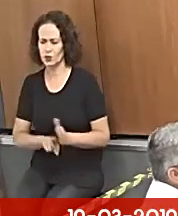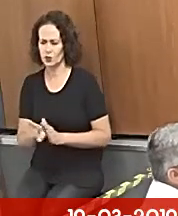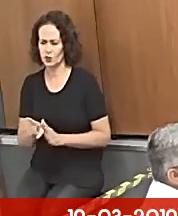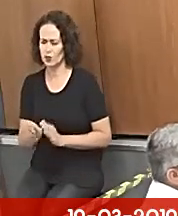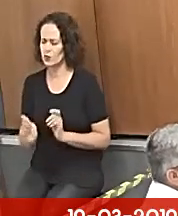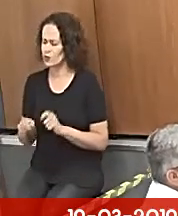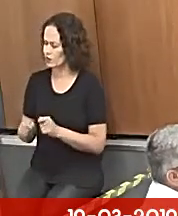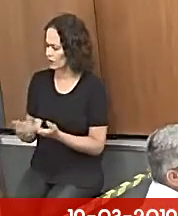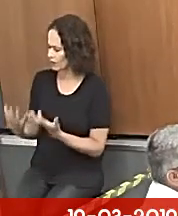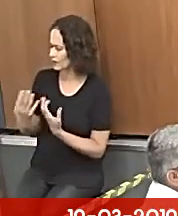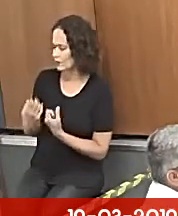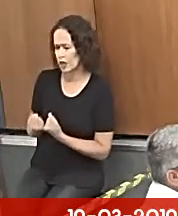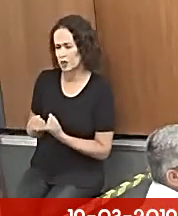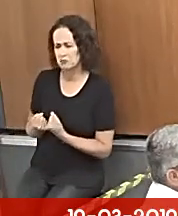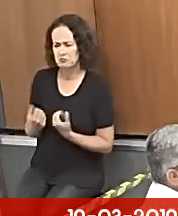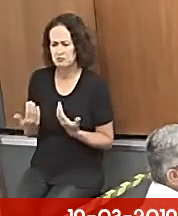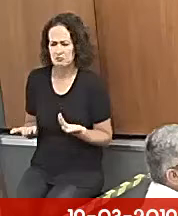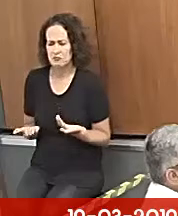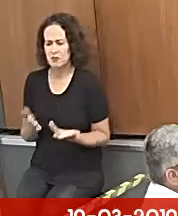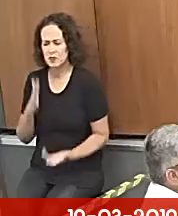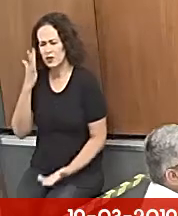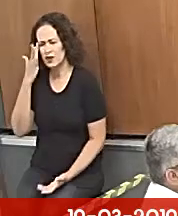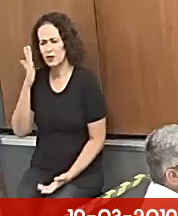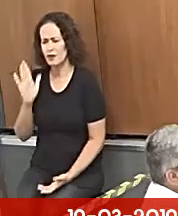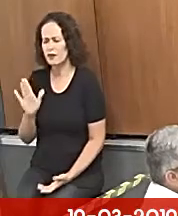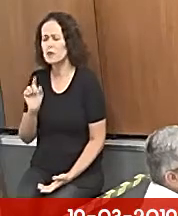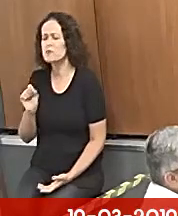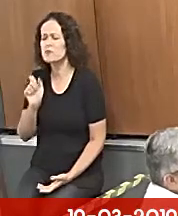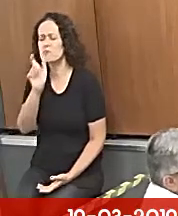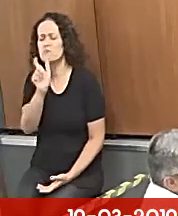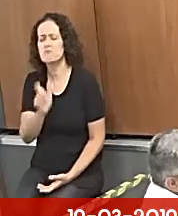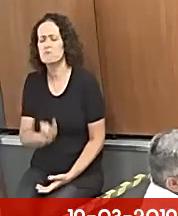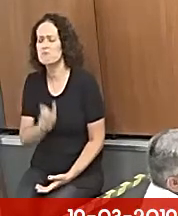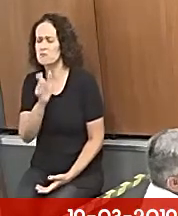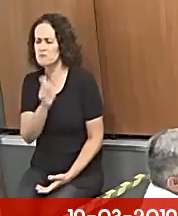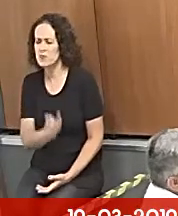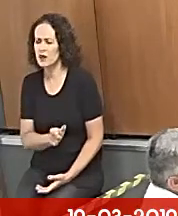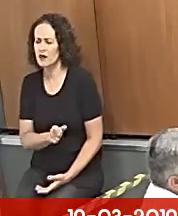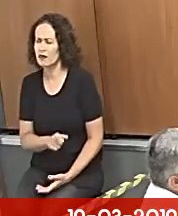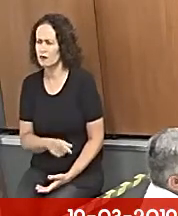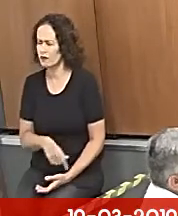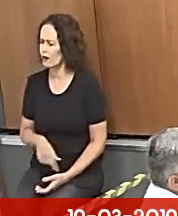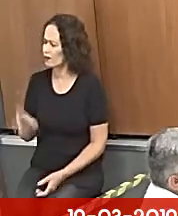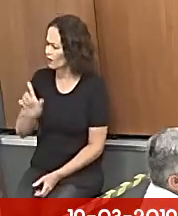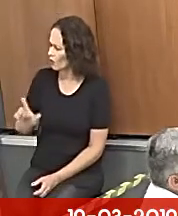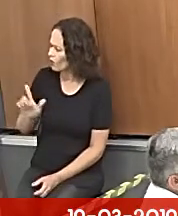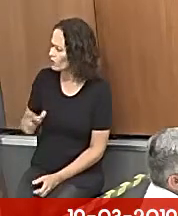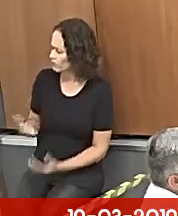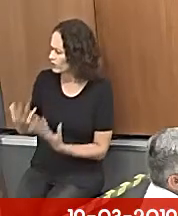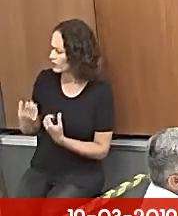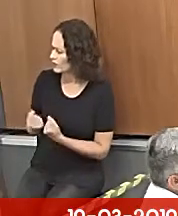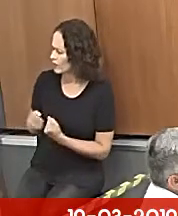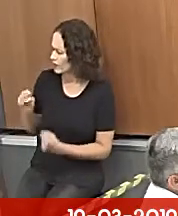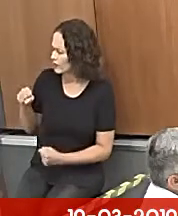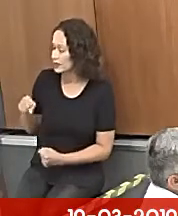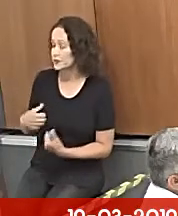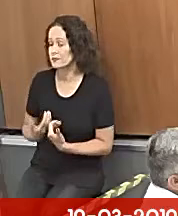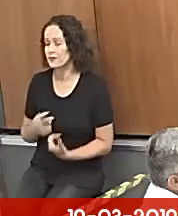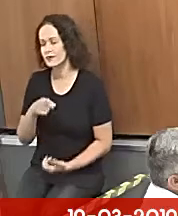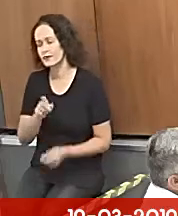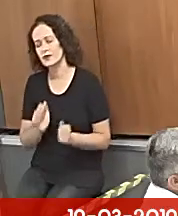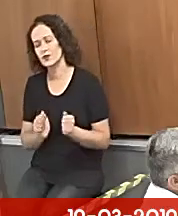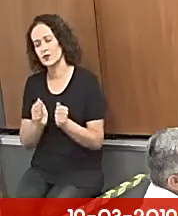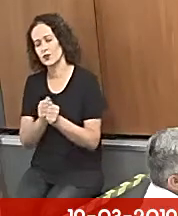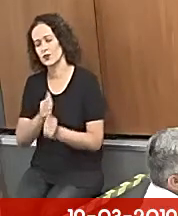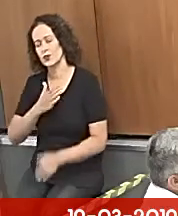nunca tinha visto nunca tinha ouvido sobre ele nunca tinha visto claro que vou receber não sabia qual era o assunto e ele esteve comigo